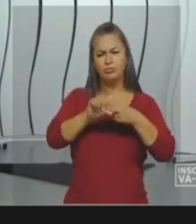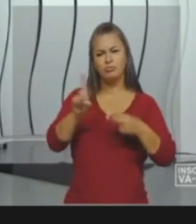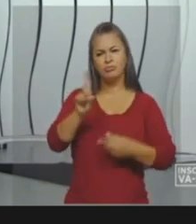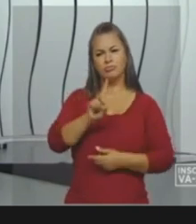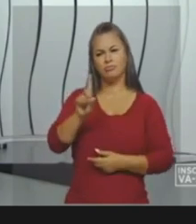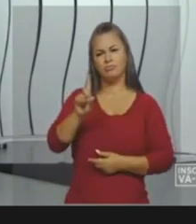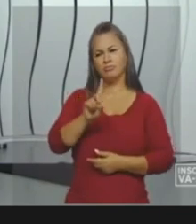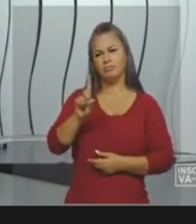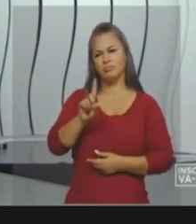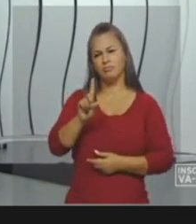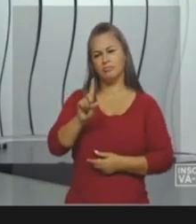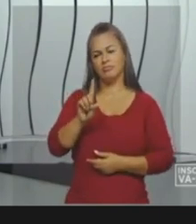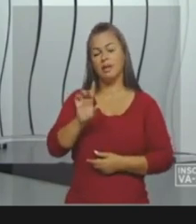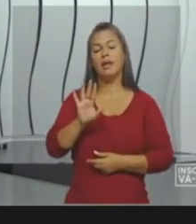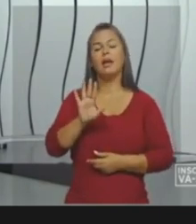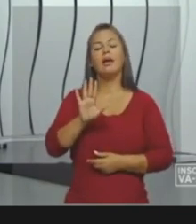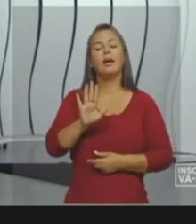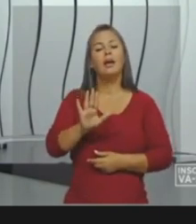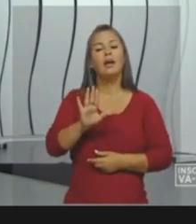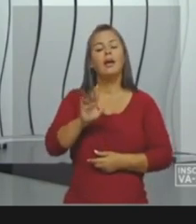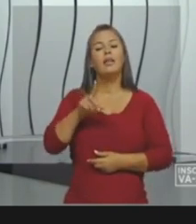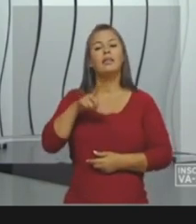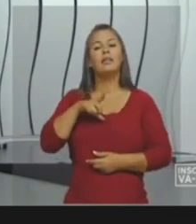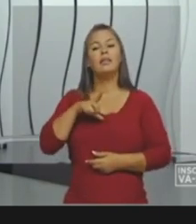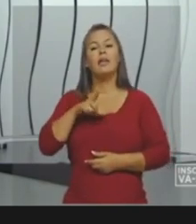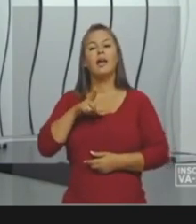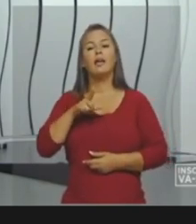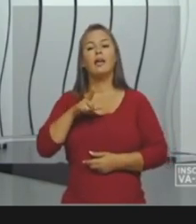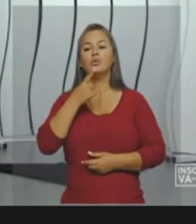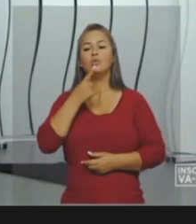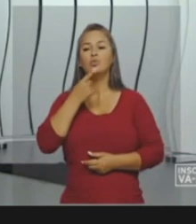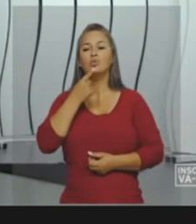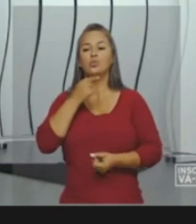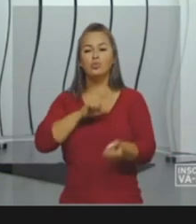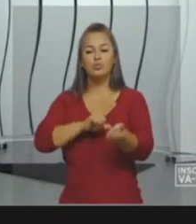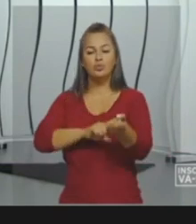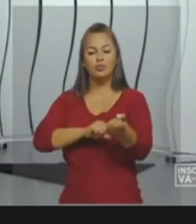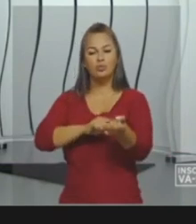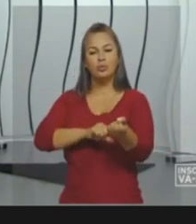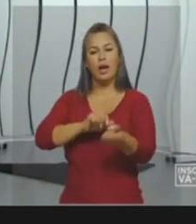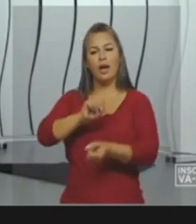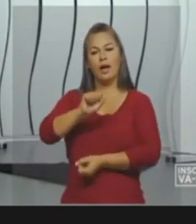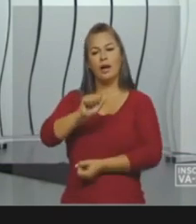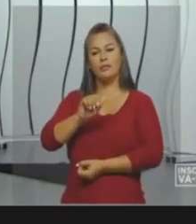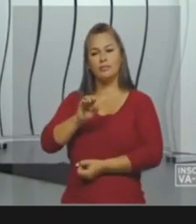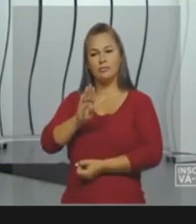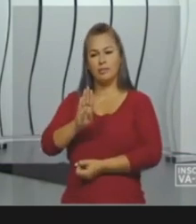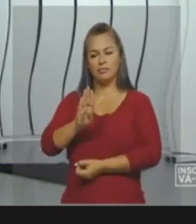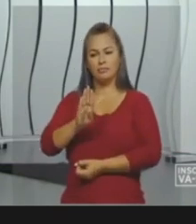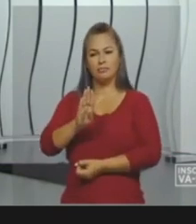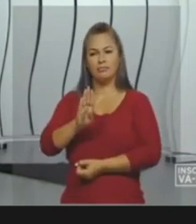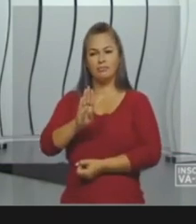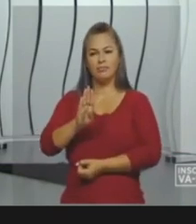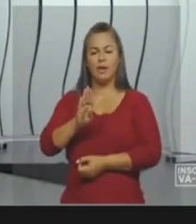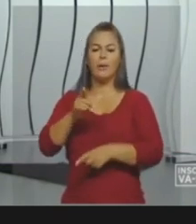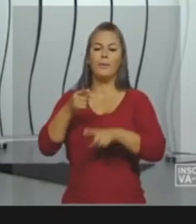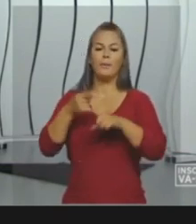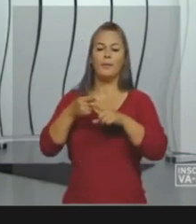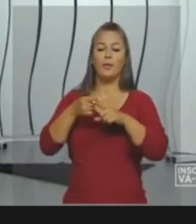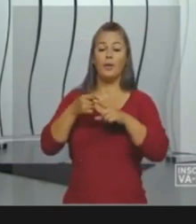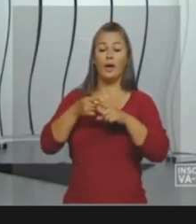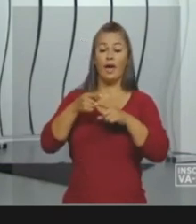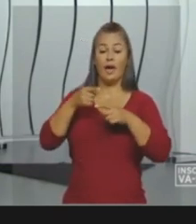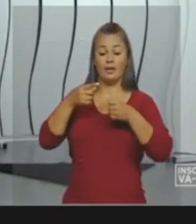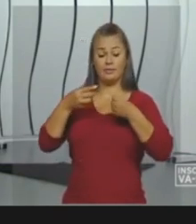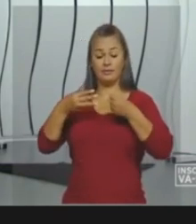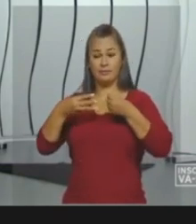Como um não domina sobre o outro, aí vai existir o sangue do tipo AB. Por quê? A célula daquele indivíduo vai produzir tanto a